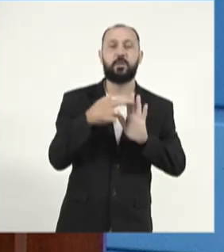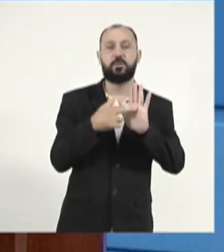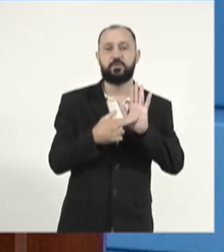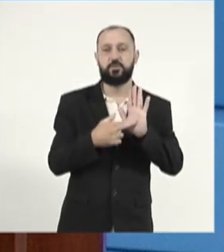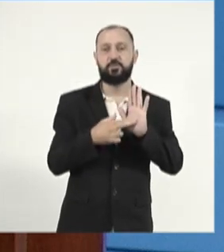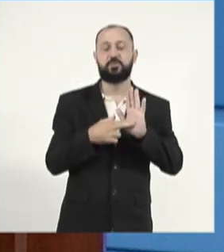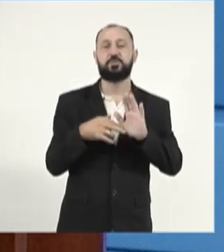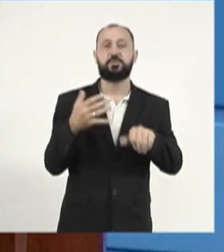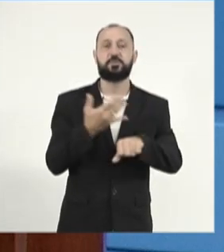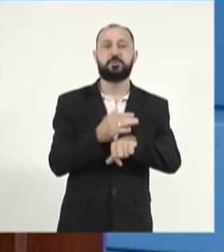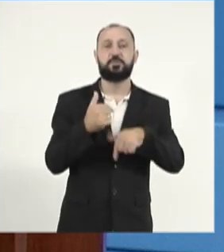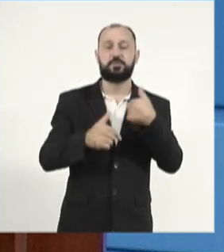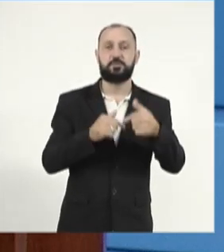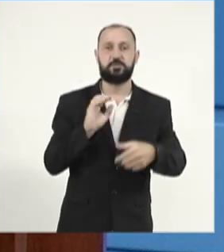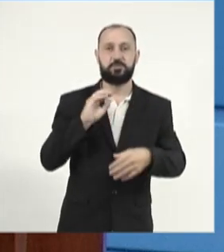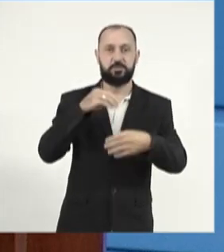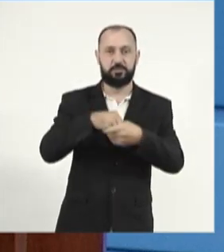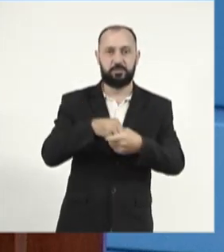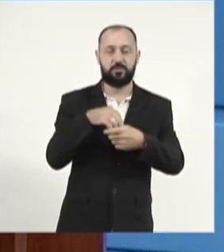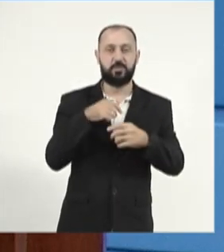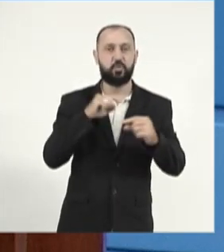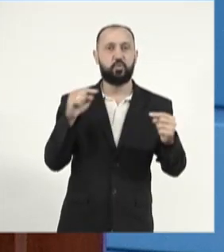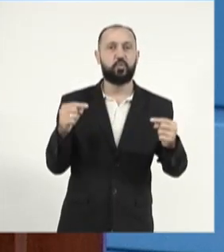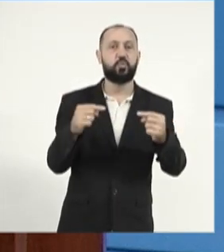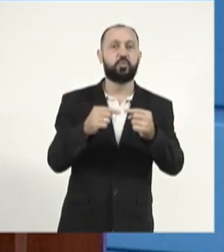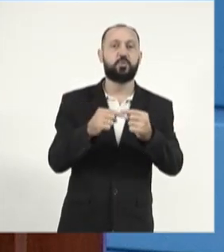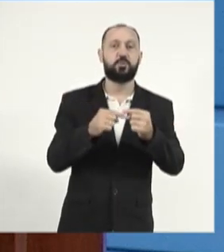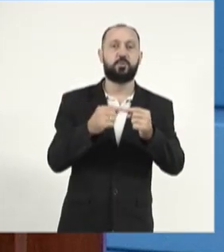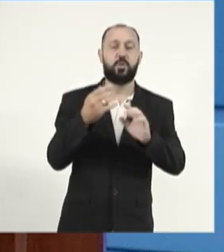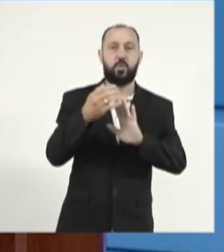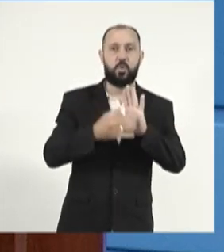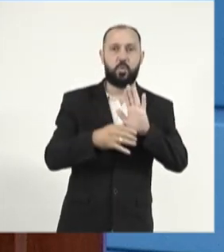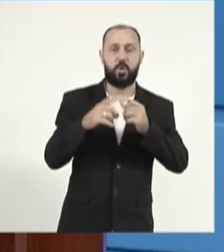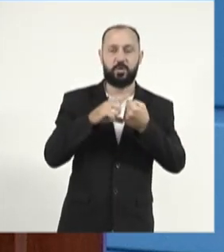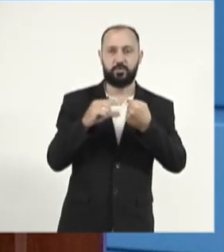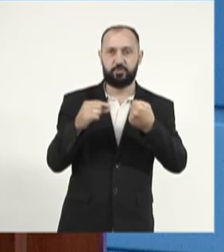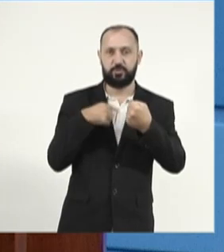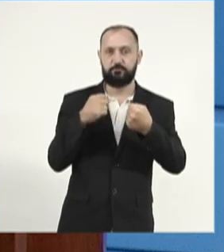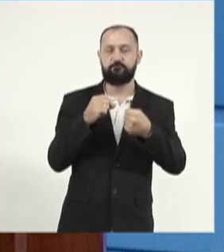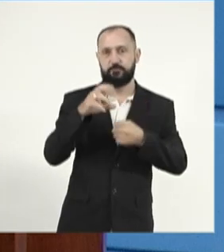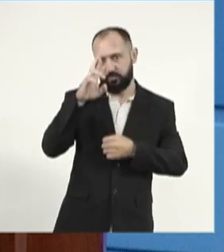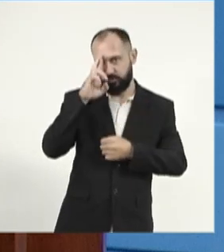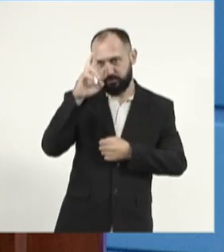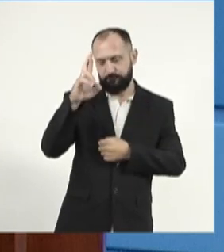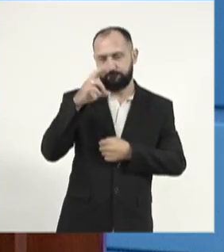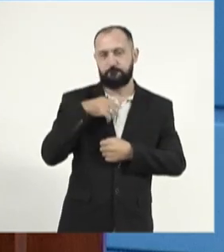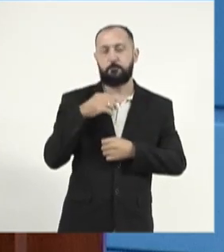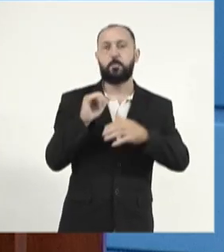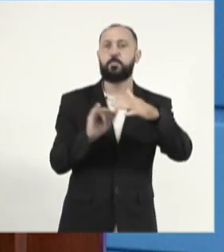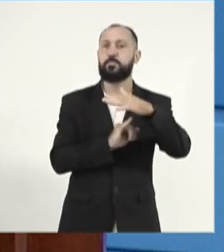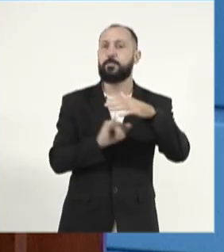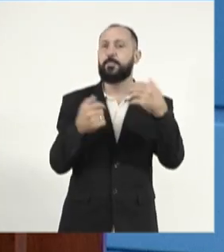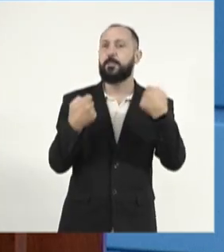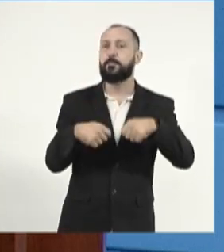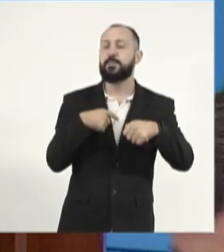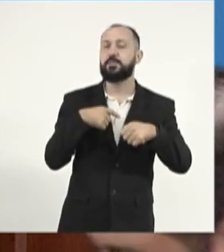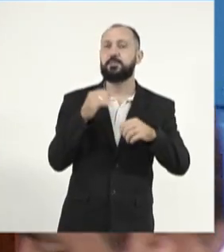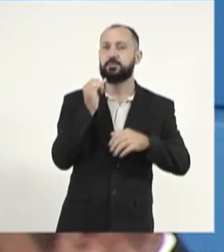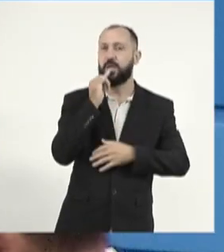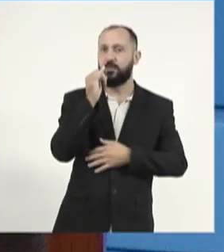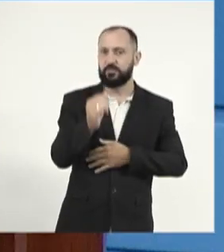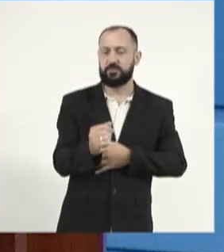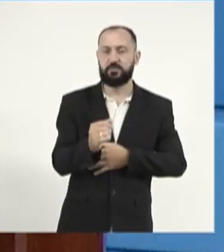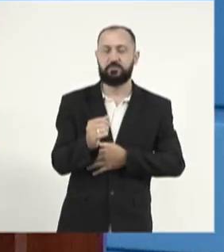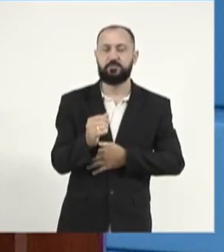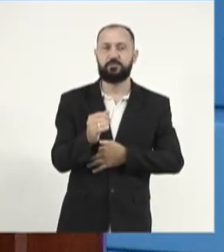de exercícios domiciliares de que trata o caput deste artigo, a direção da instituição de ensino deverá ser